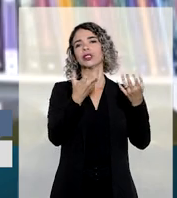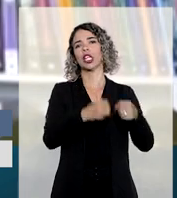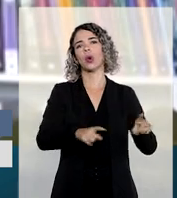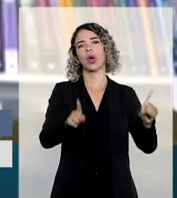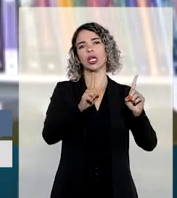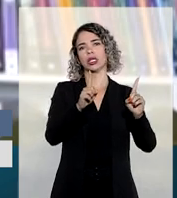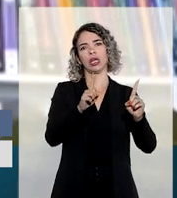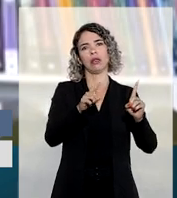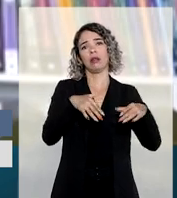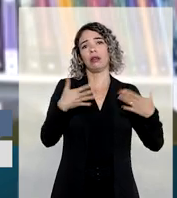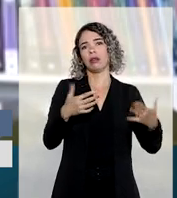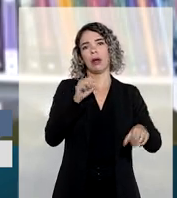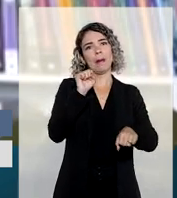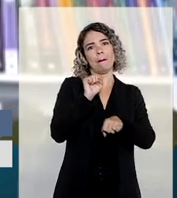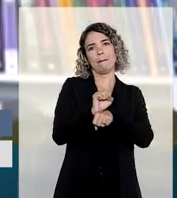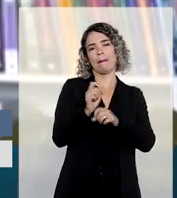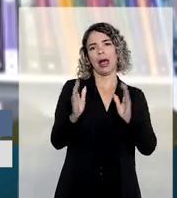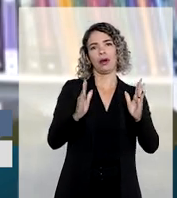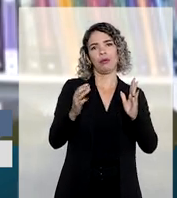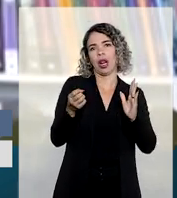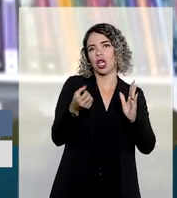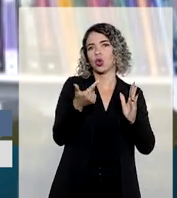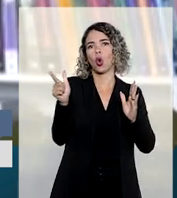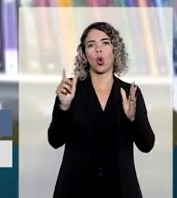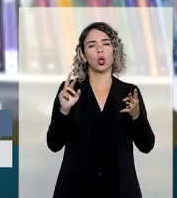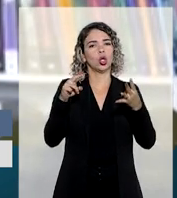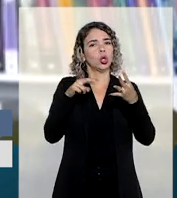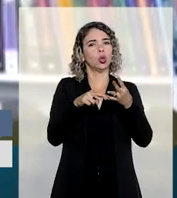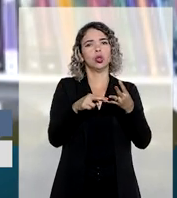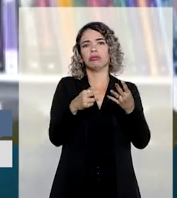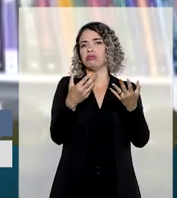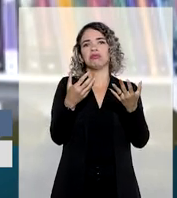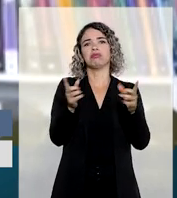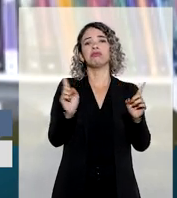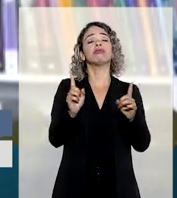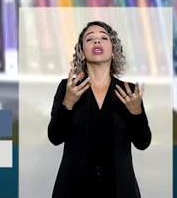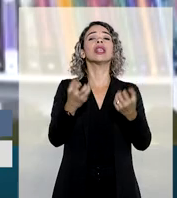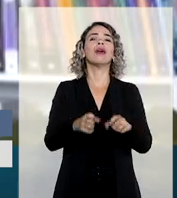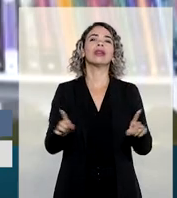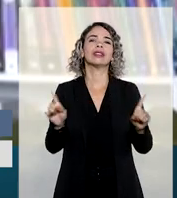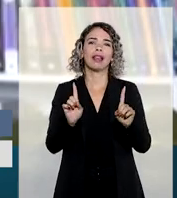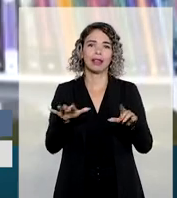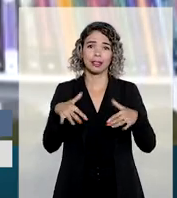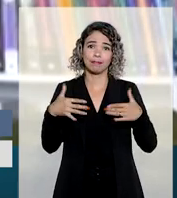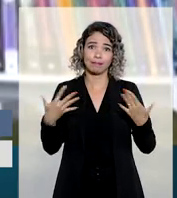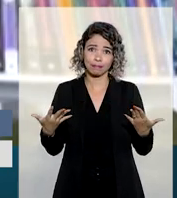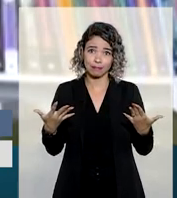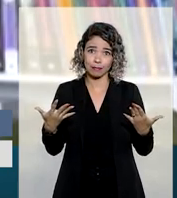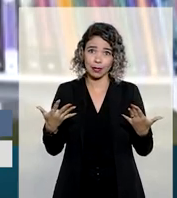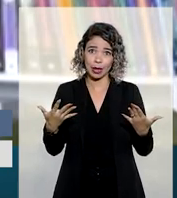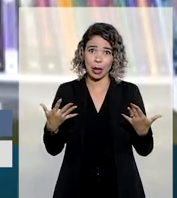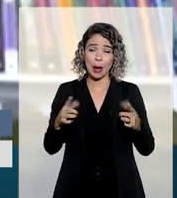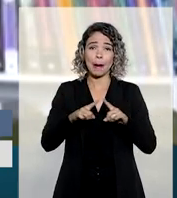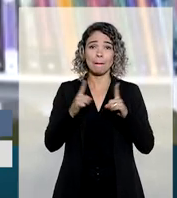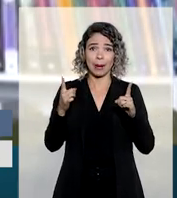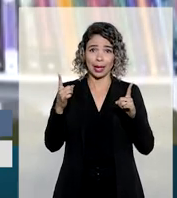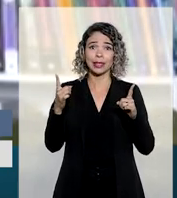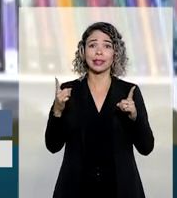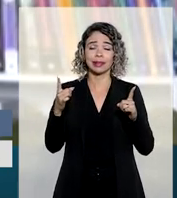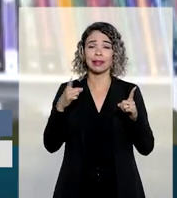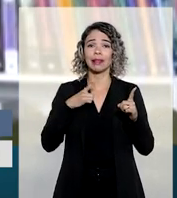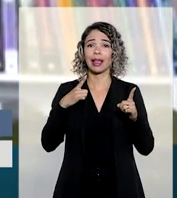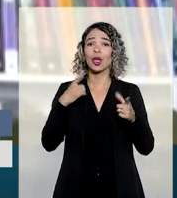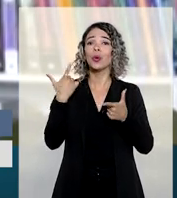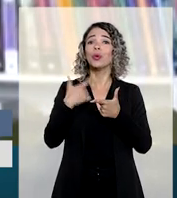de interromper o prazo para interposição de novos recursos. Então, esse é o entendimento do Superior Tribunal de Justiça. Só que aqui nós temos um problema, tá?